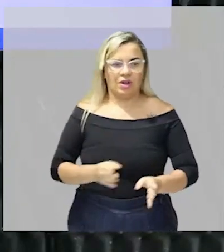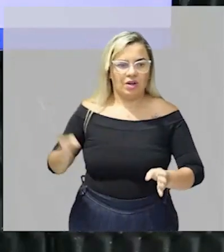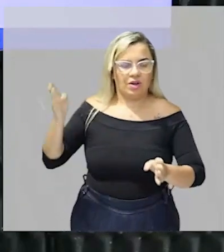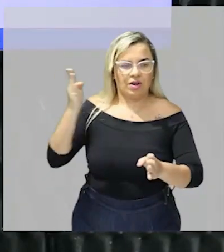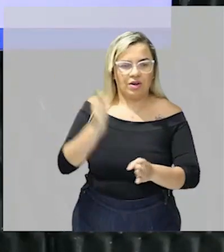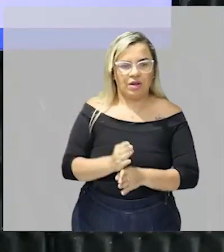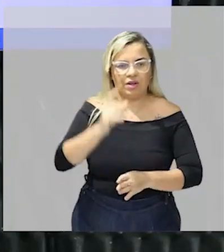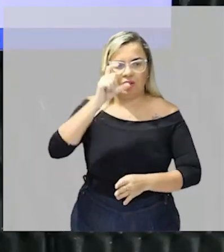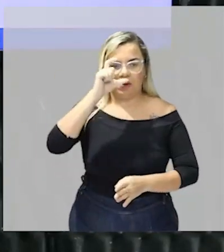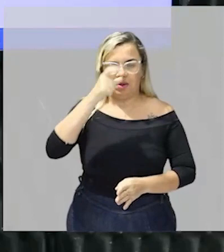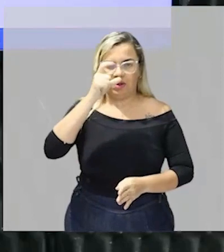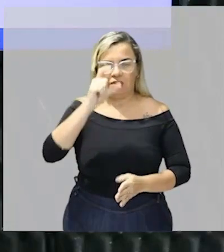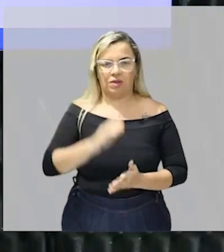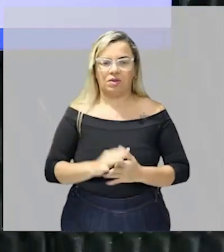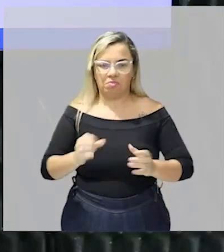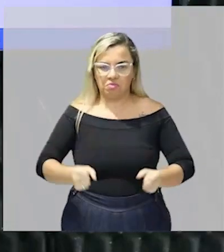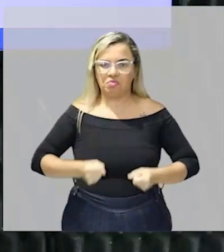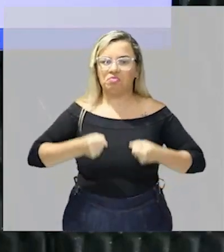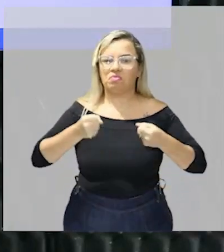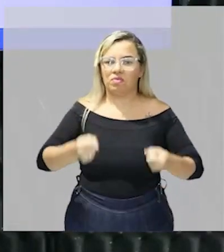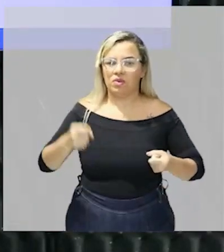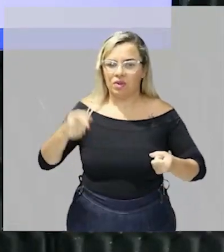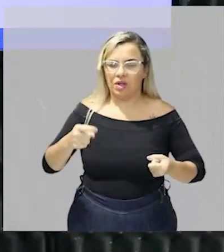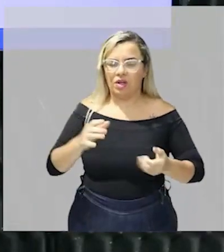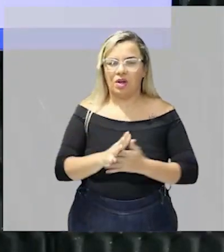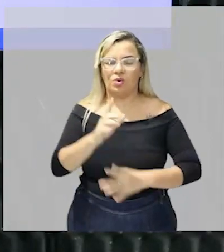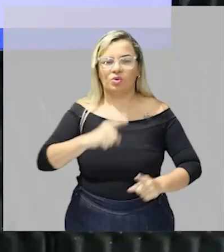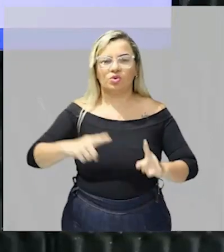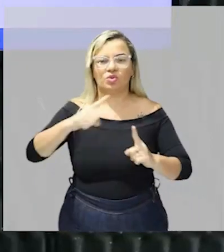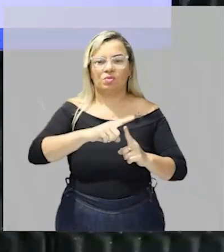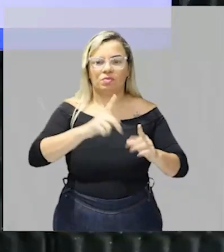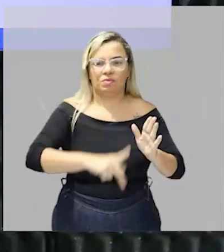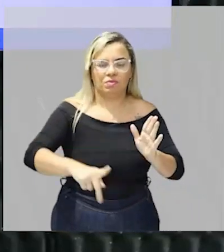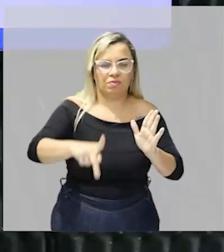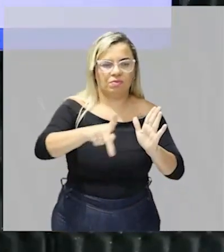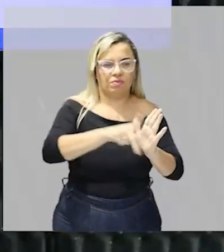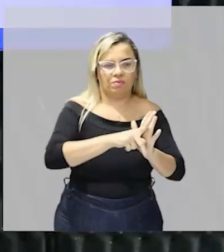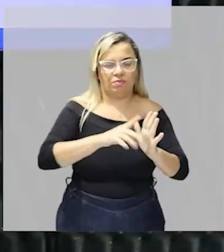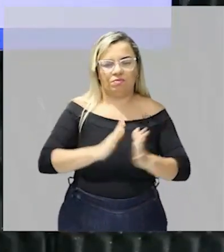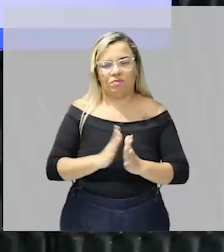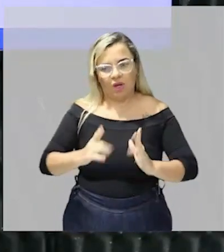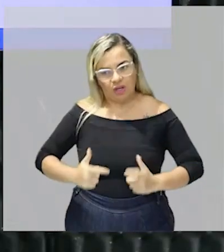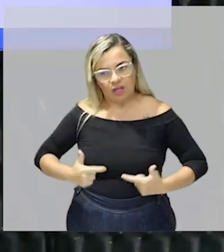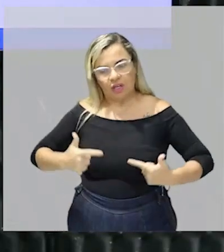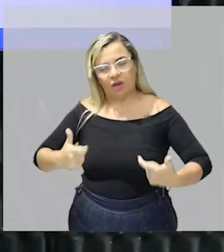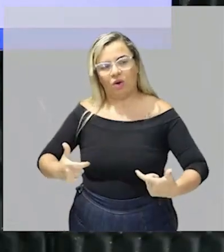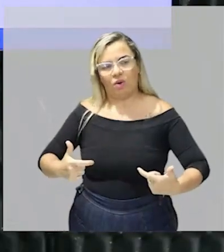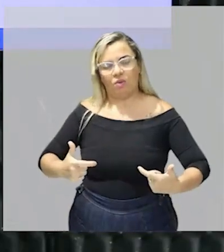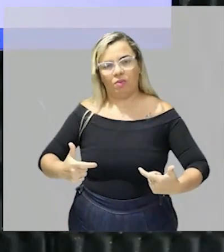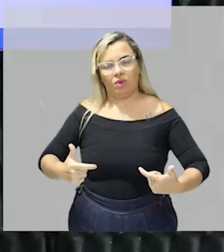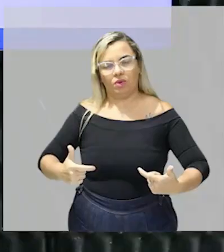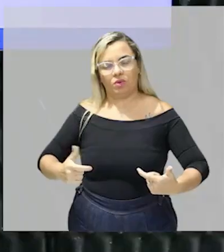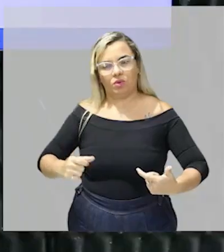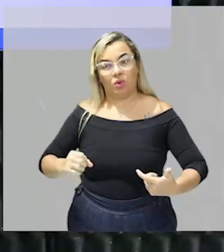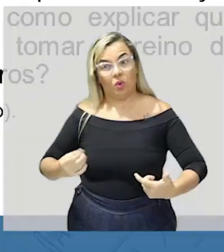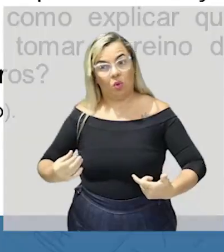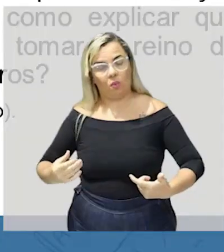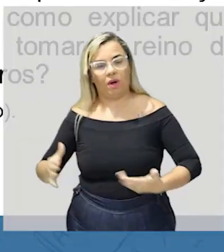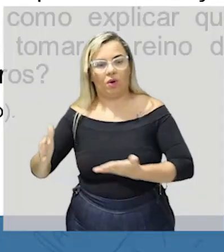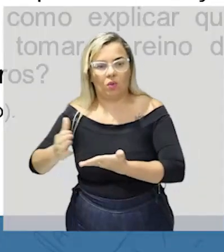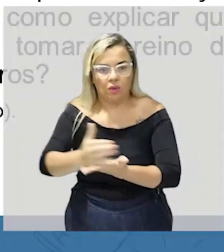possível. É um tipo muito particular. É uma guerra, ou a